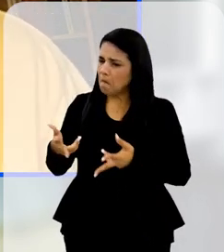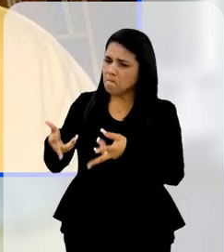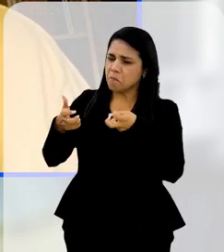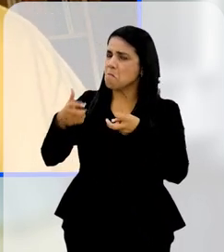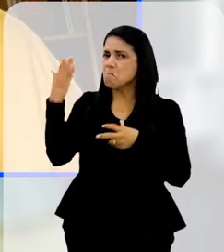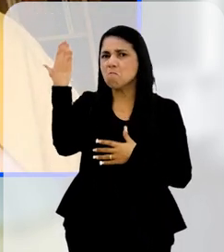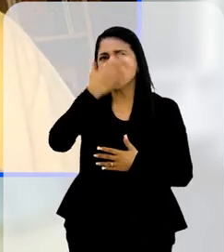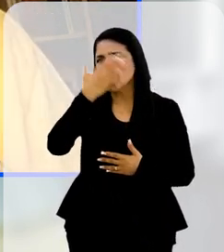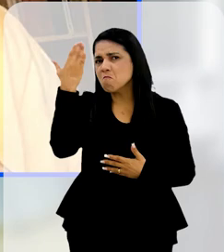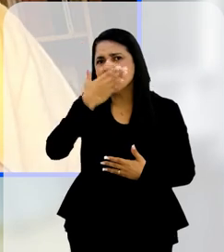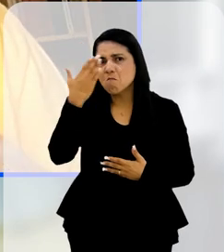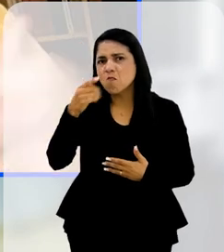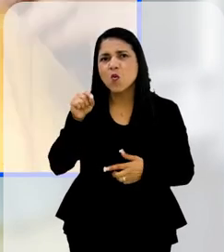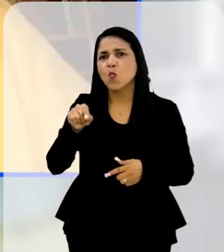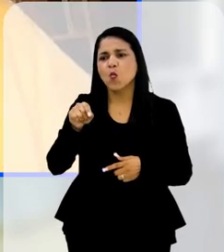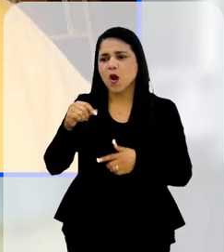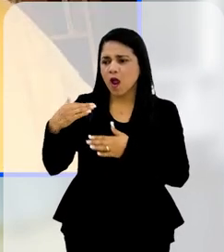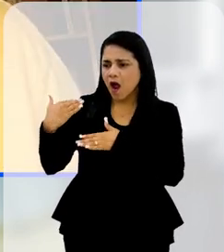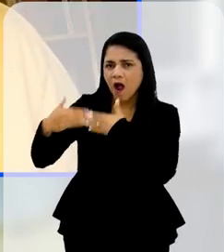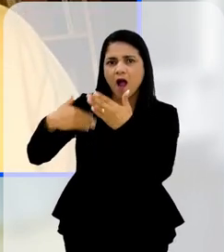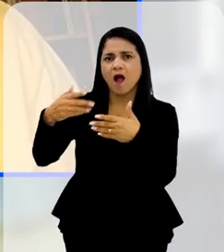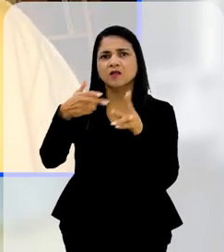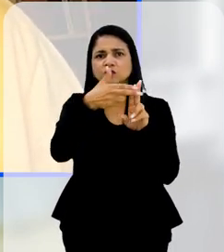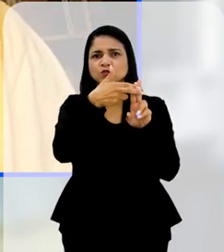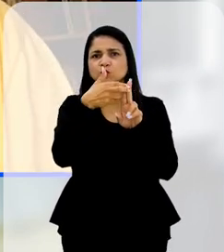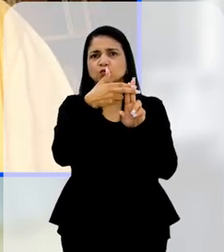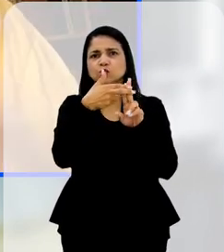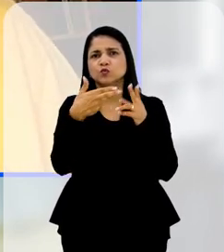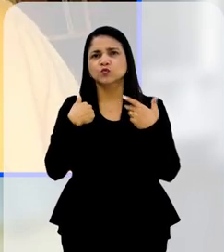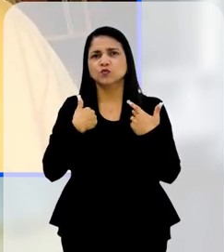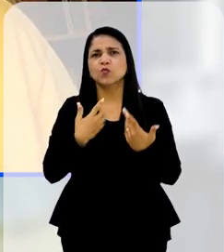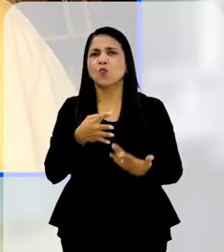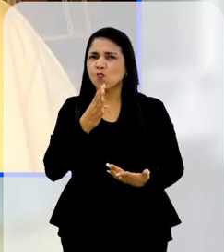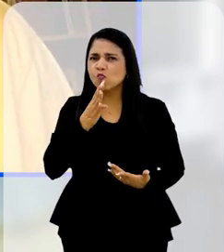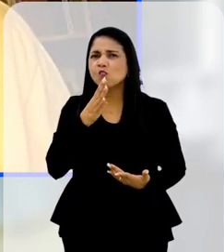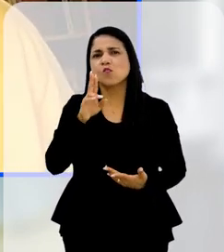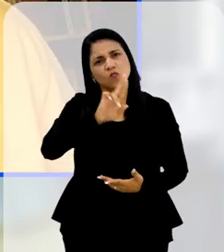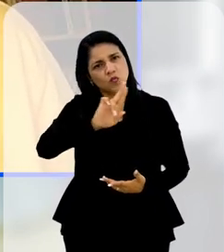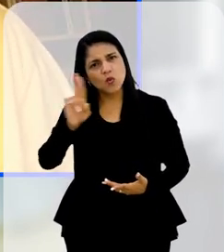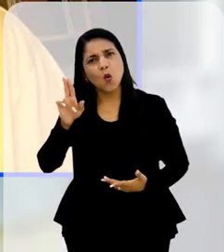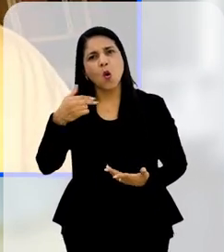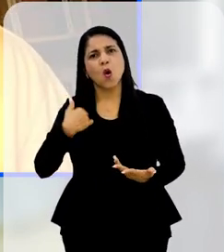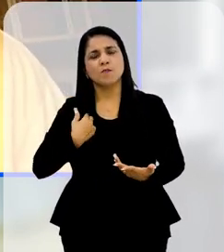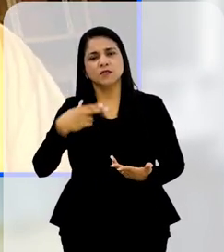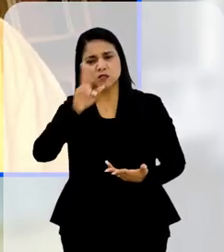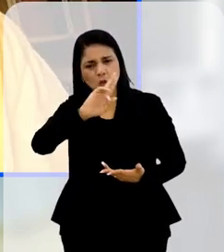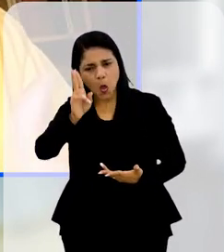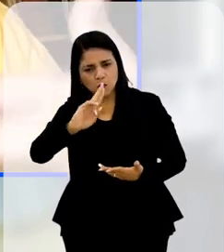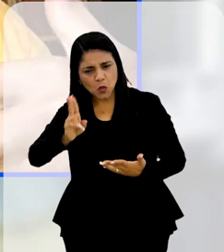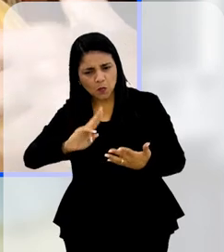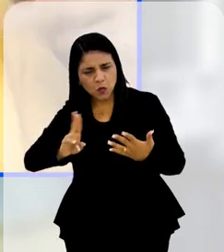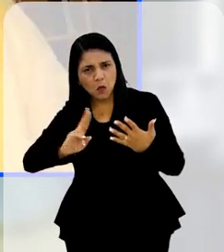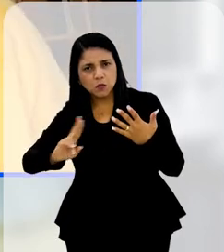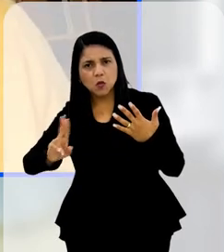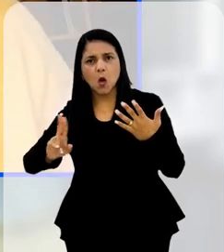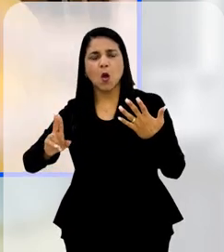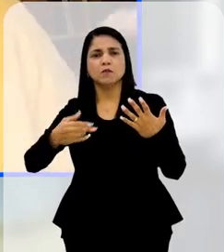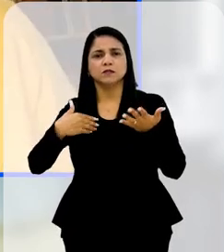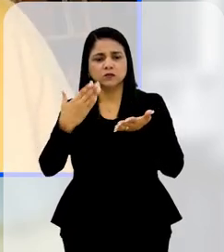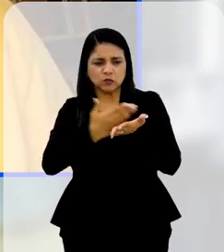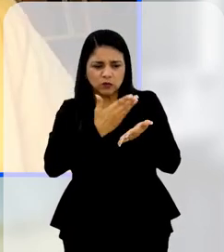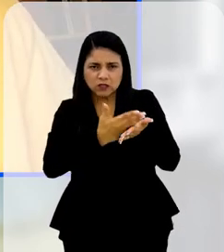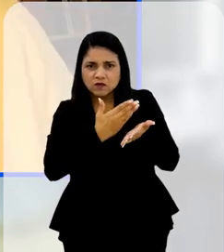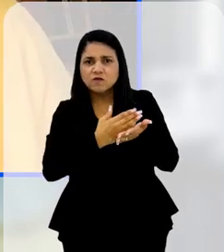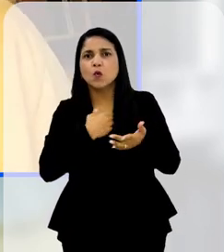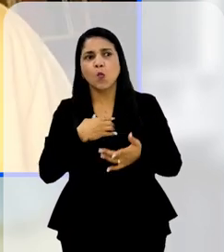o que estava em curso? Eu conhecia de nome, né, praticamente todos os nomes citados já nos livros, eu me lembro de